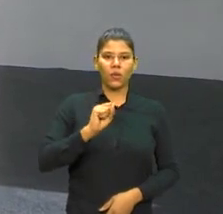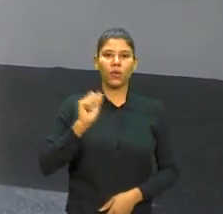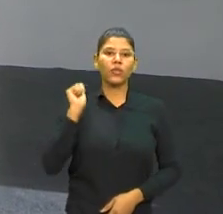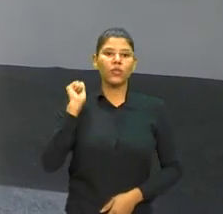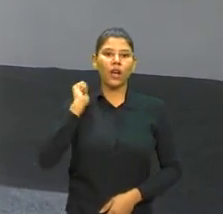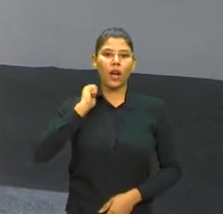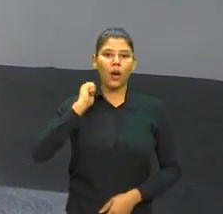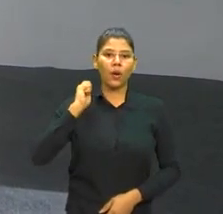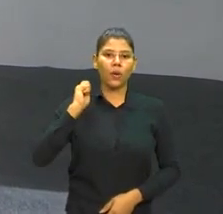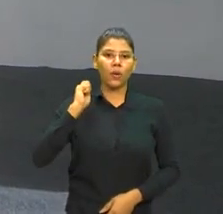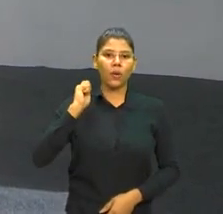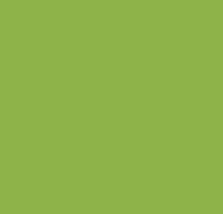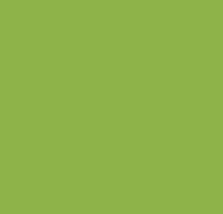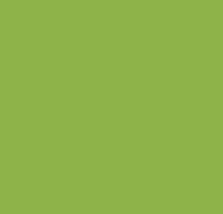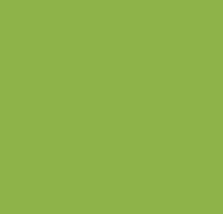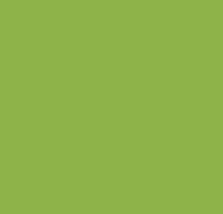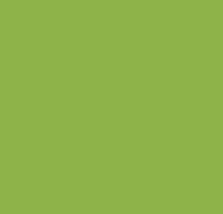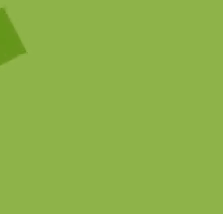2021